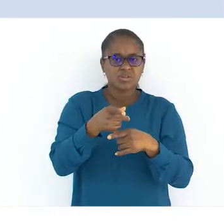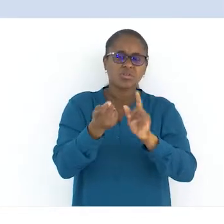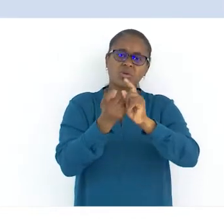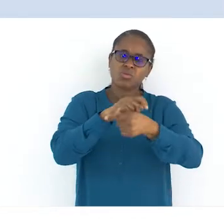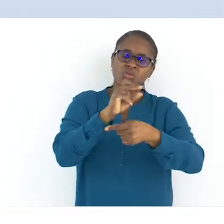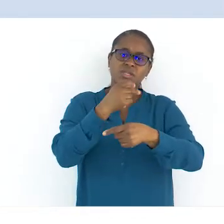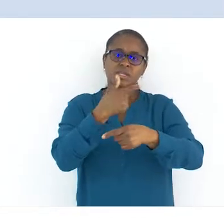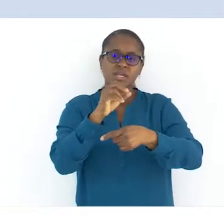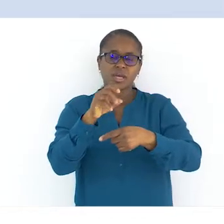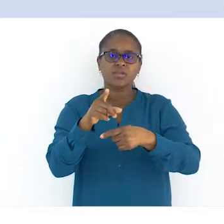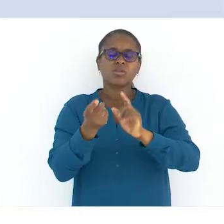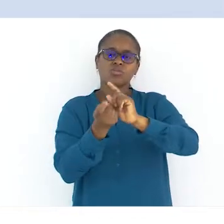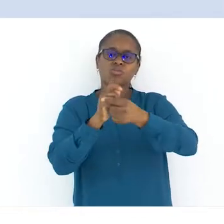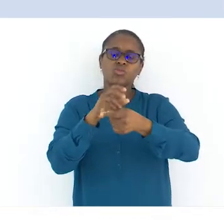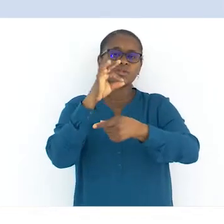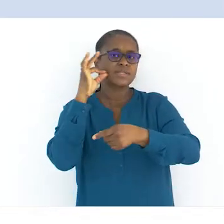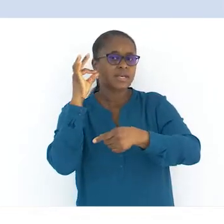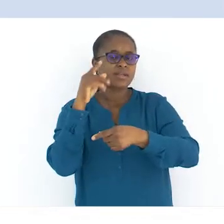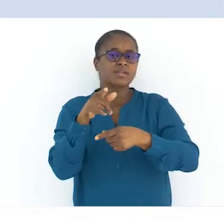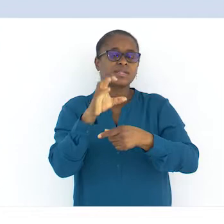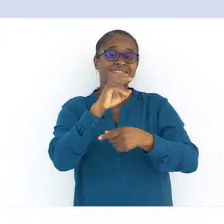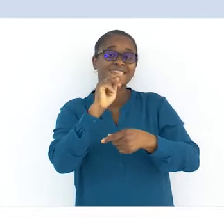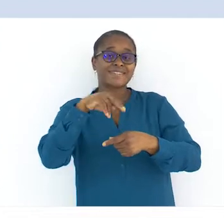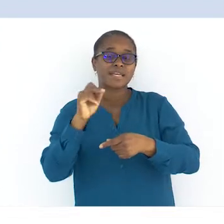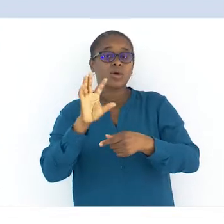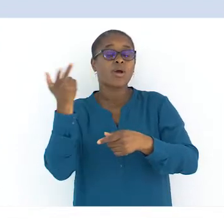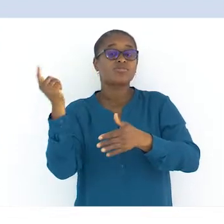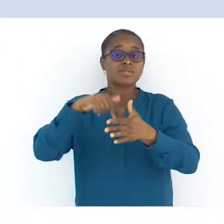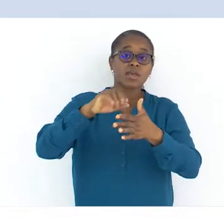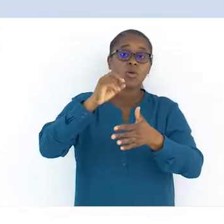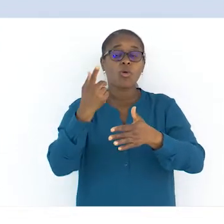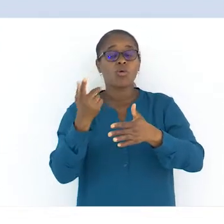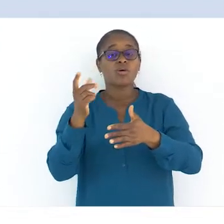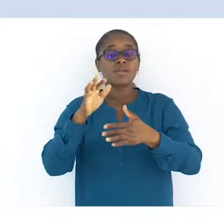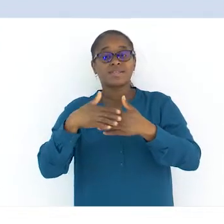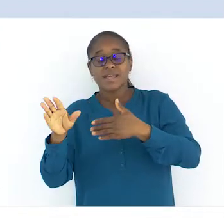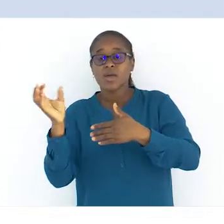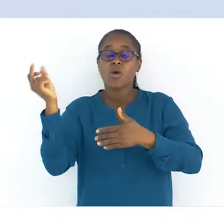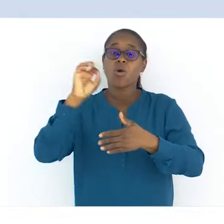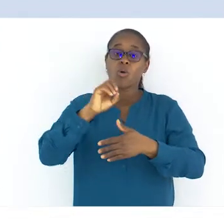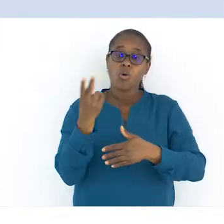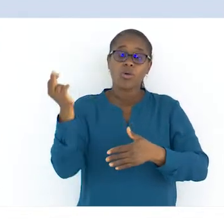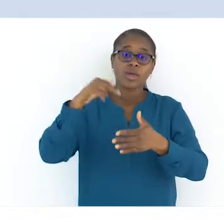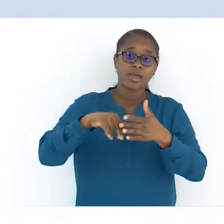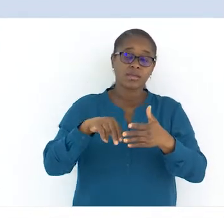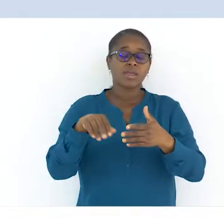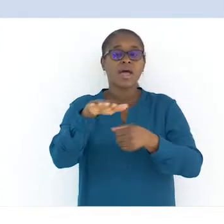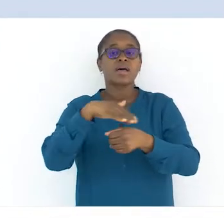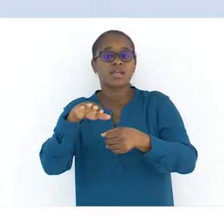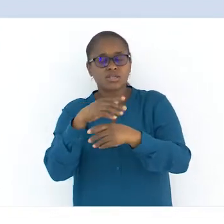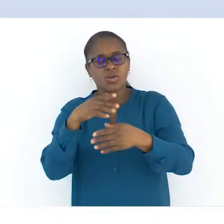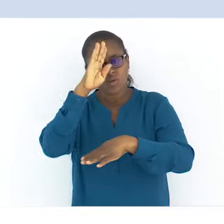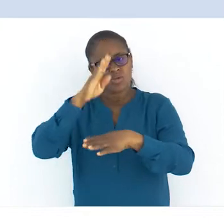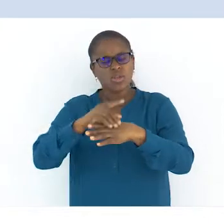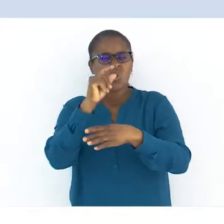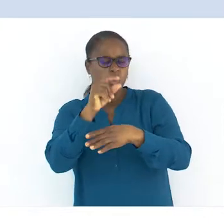quando se altera o cenário e de cena quando sai ou entra uma personagem e a ação desenrola num curto espaço de tempo. No